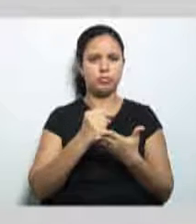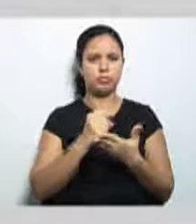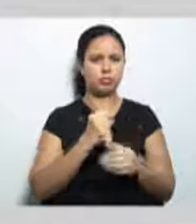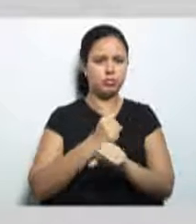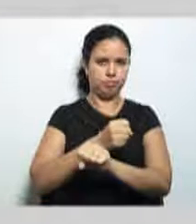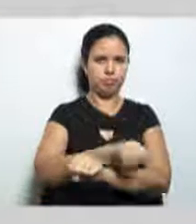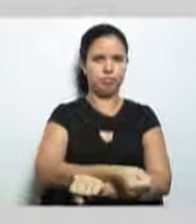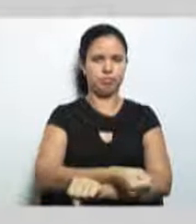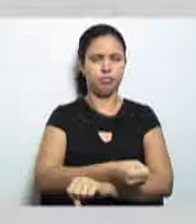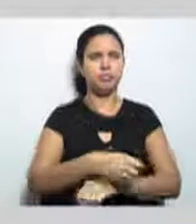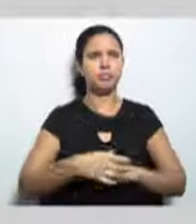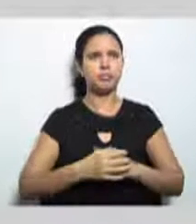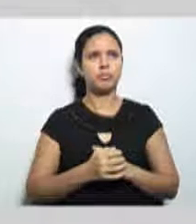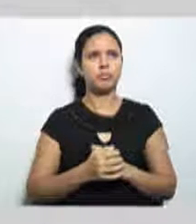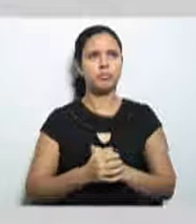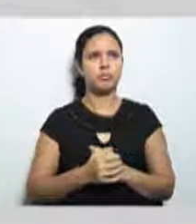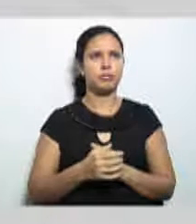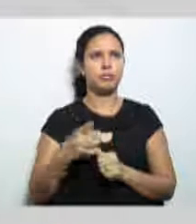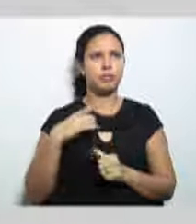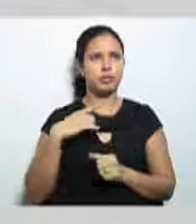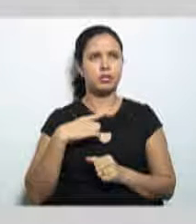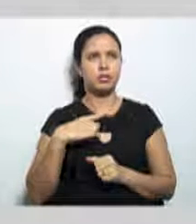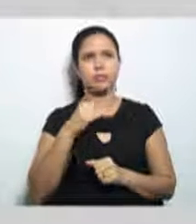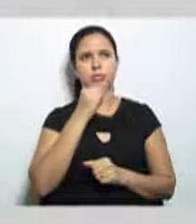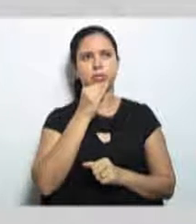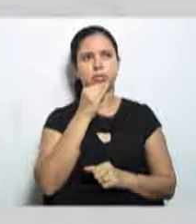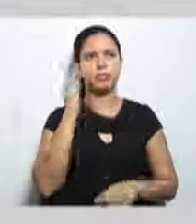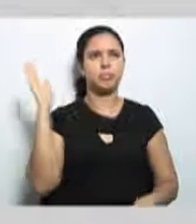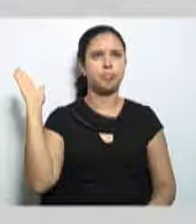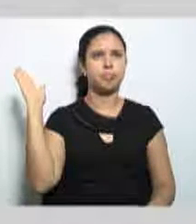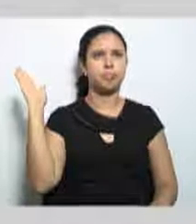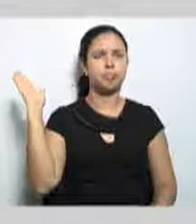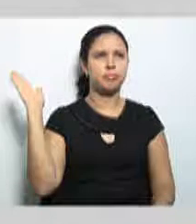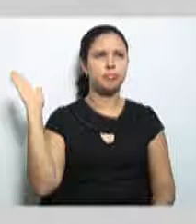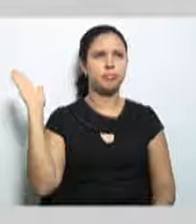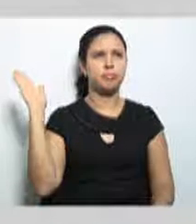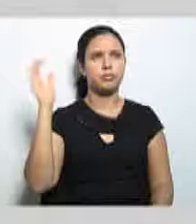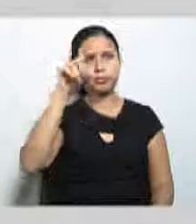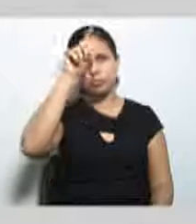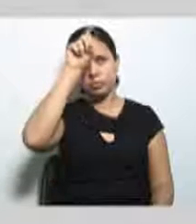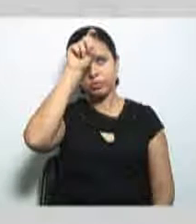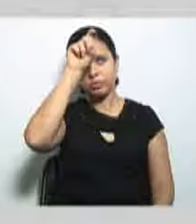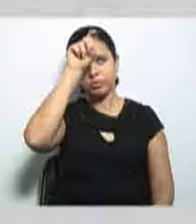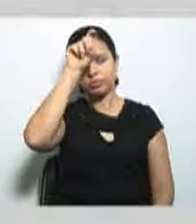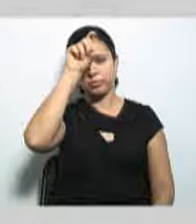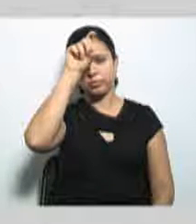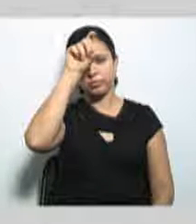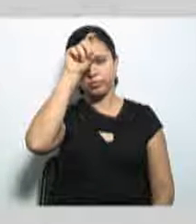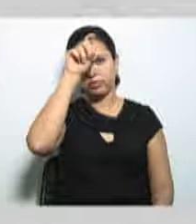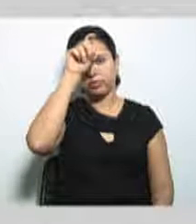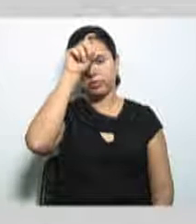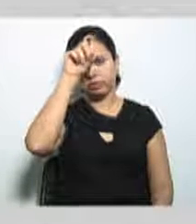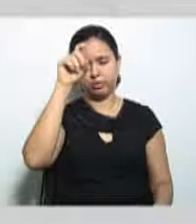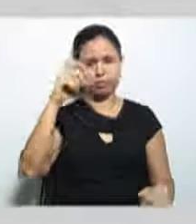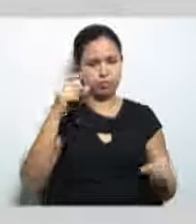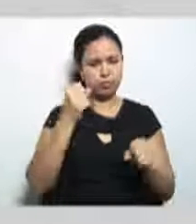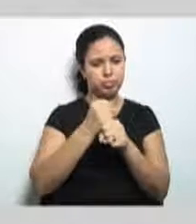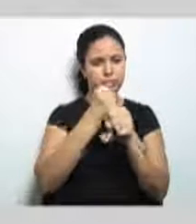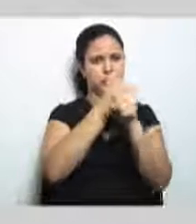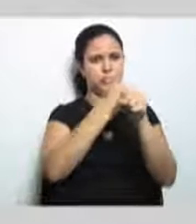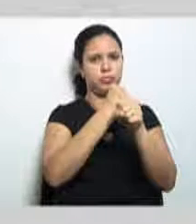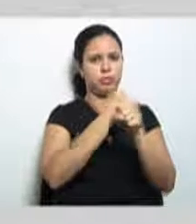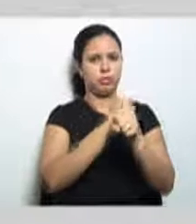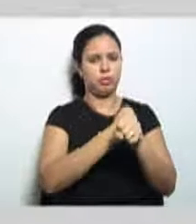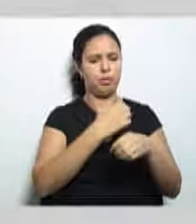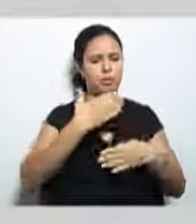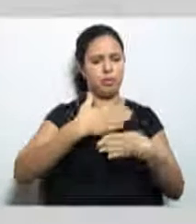né, de uma pirâmide lá no Egito. A gente sabe que foram construídas com mão de obra escrava, mas não foi